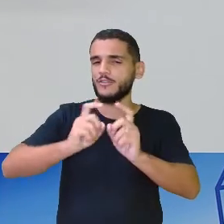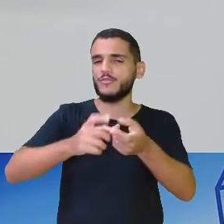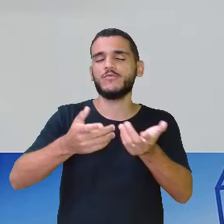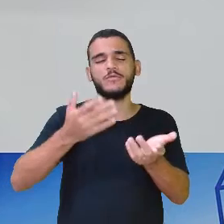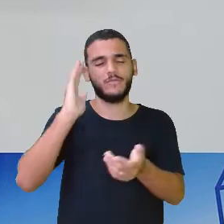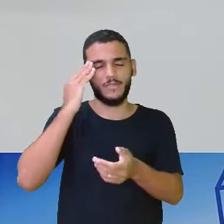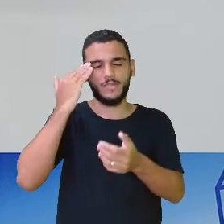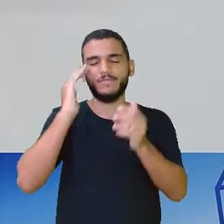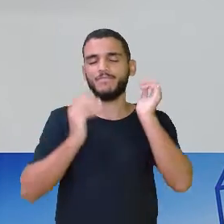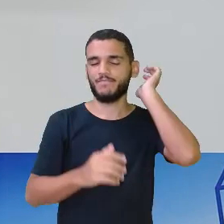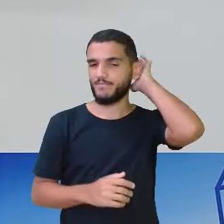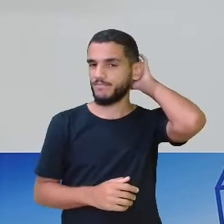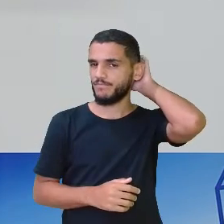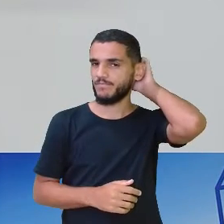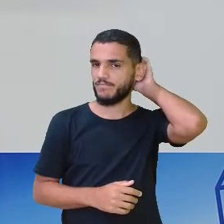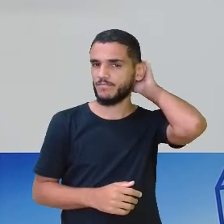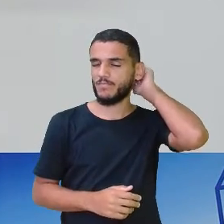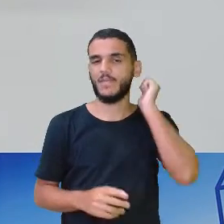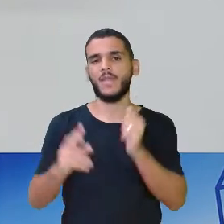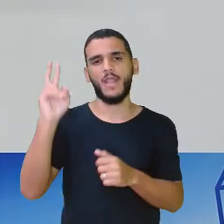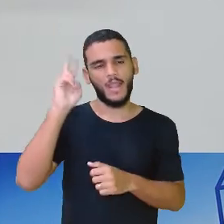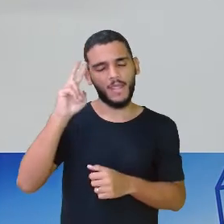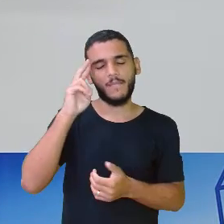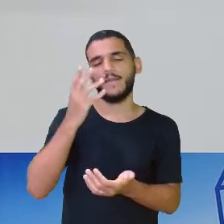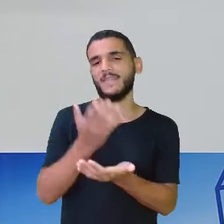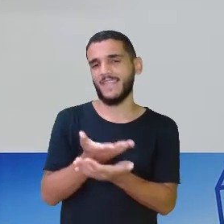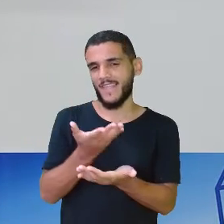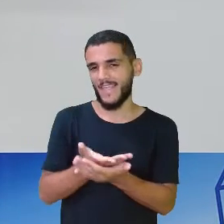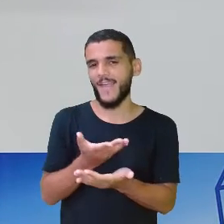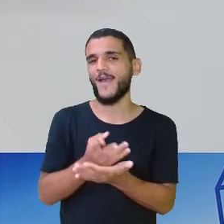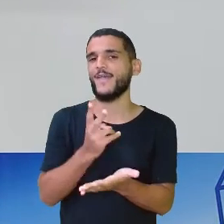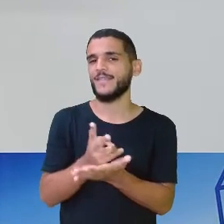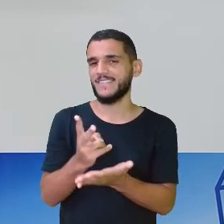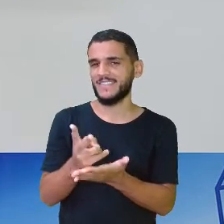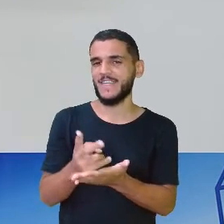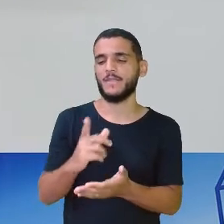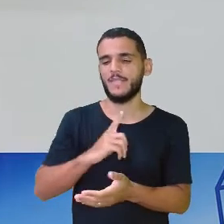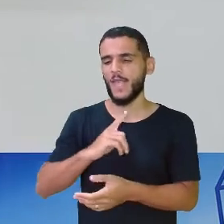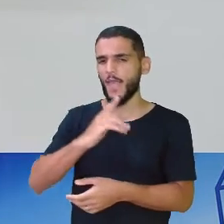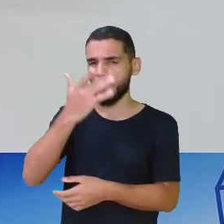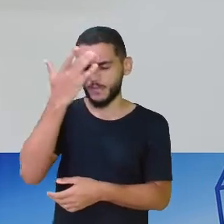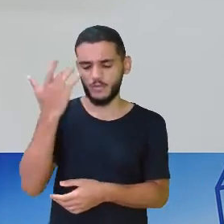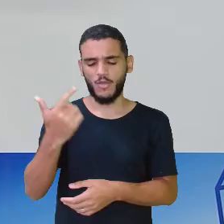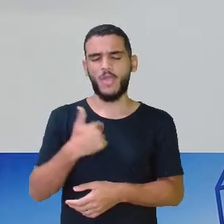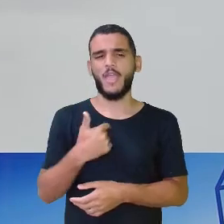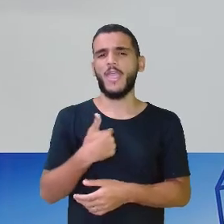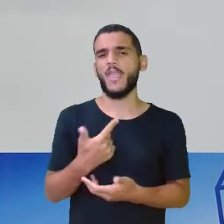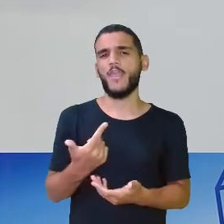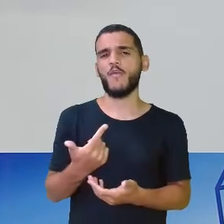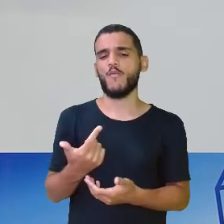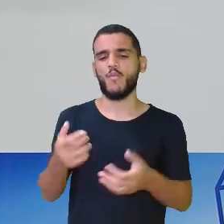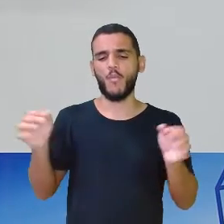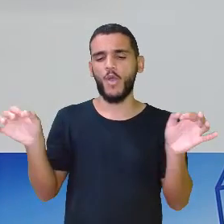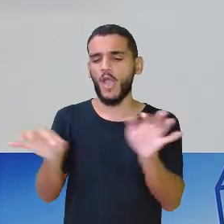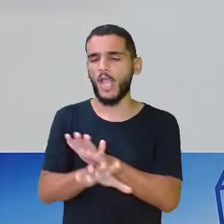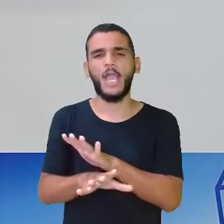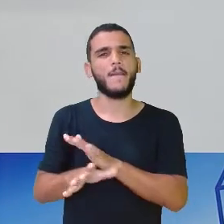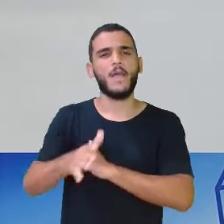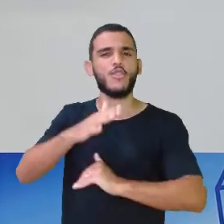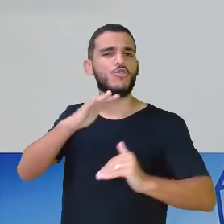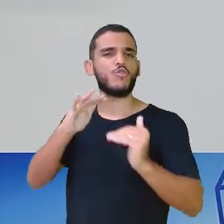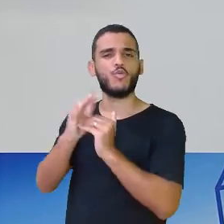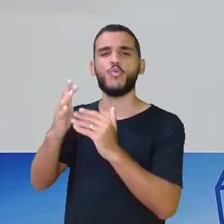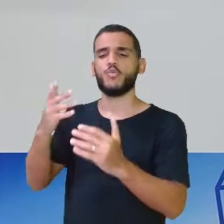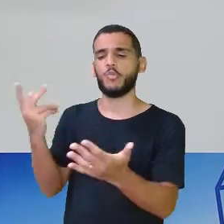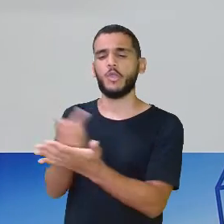esse discurso, né? Lembrar da aula, né, professora? Exato. Quando apareceu um camarada assim: eu vim para acabar com tudo que está